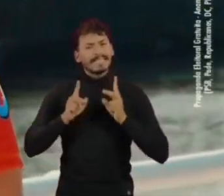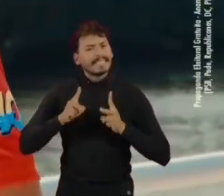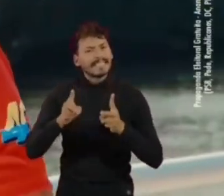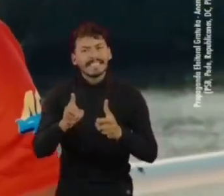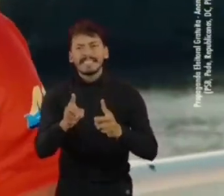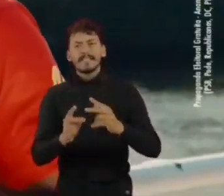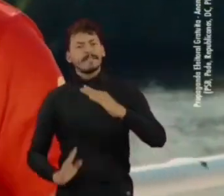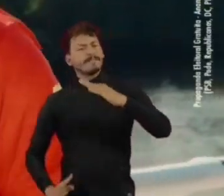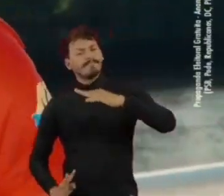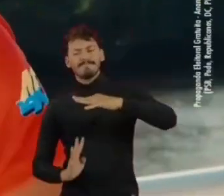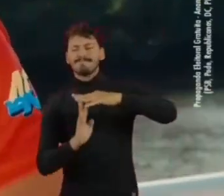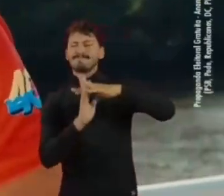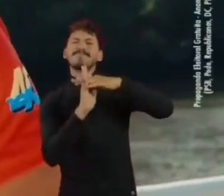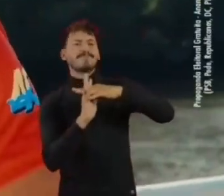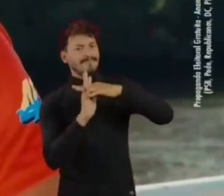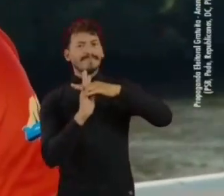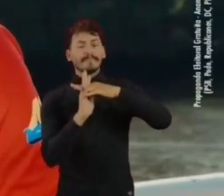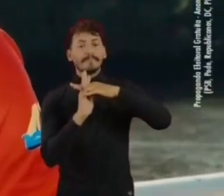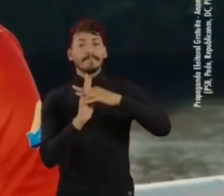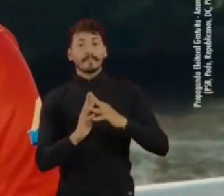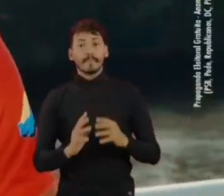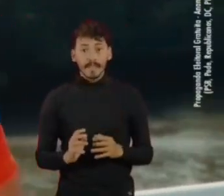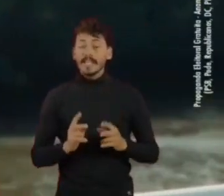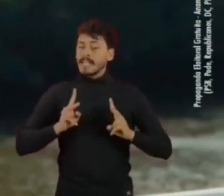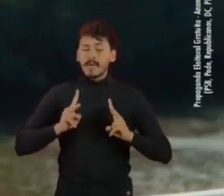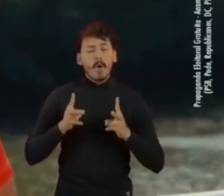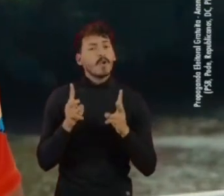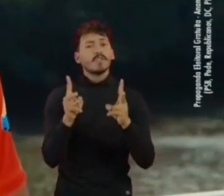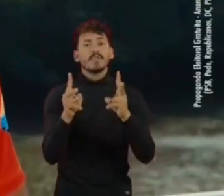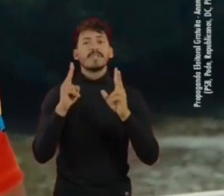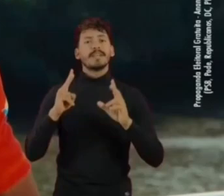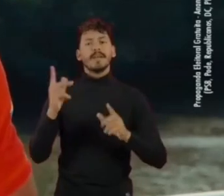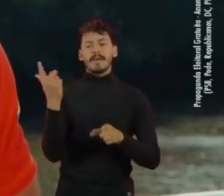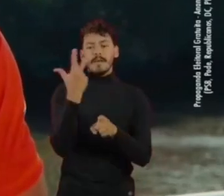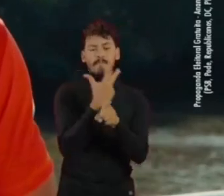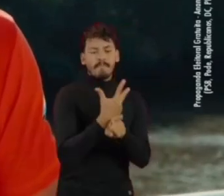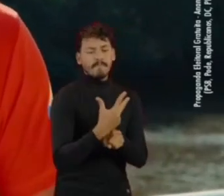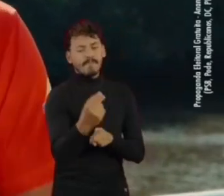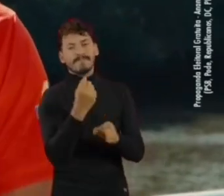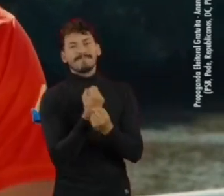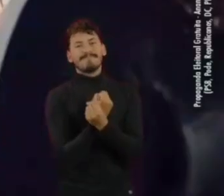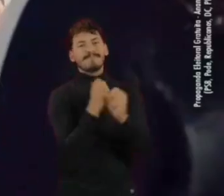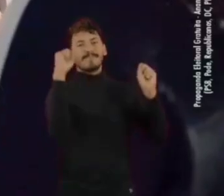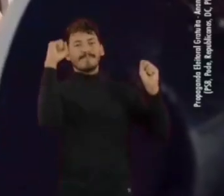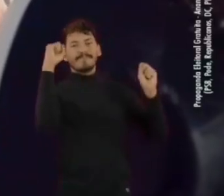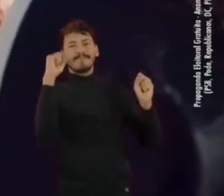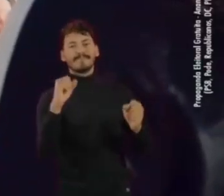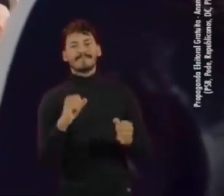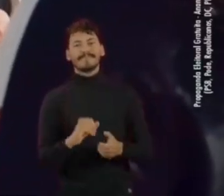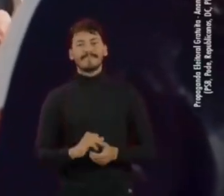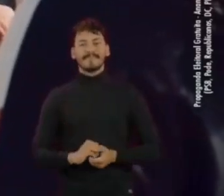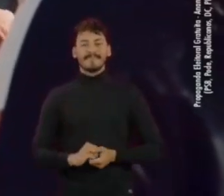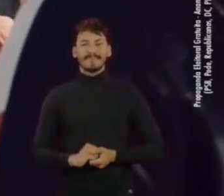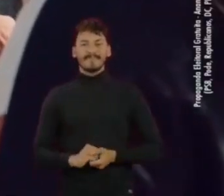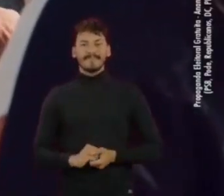para continuar vencendo os nossos limites e continuar conquistando o impossível.